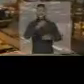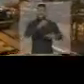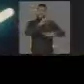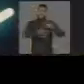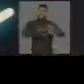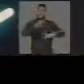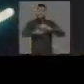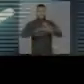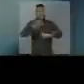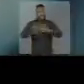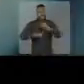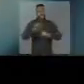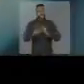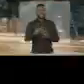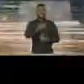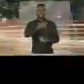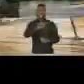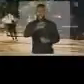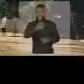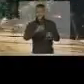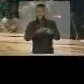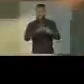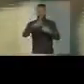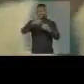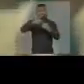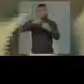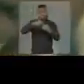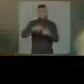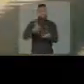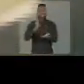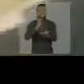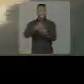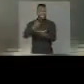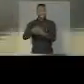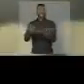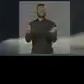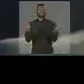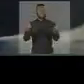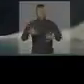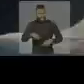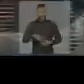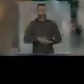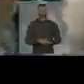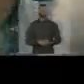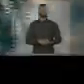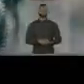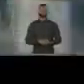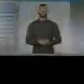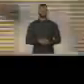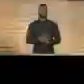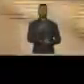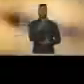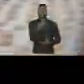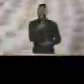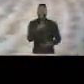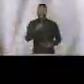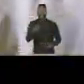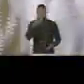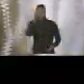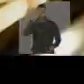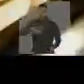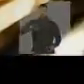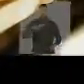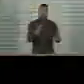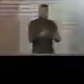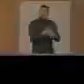funcionavam a todo vapor e os preços do gás e dos combustíveis cabiam no bolso dos brasileiros. 36